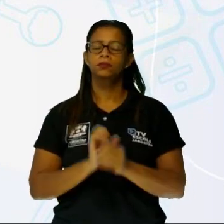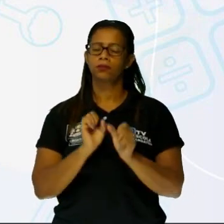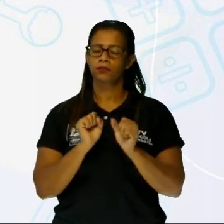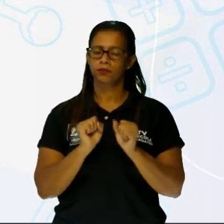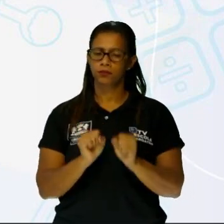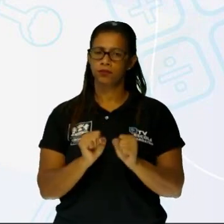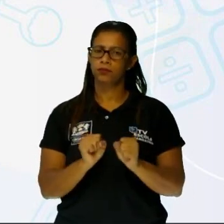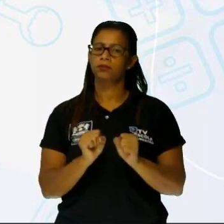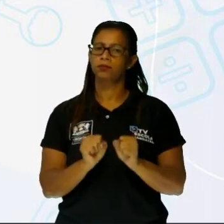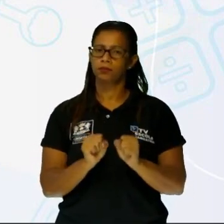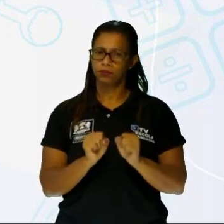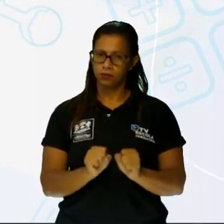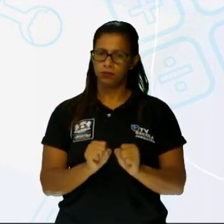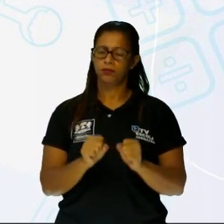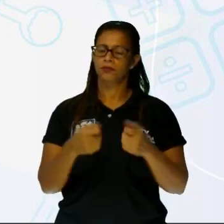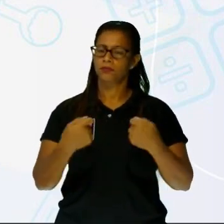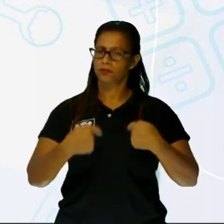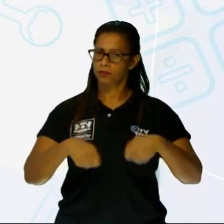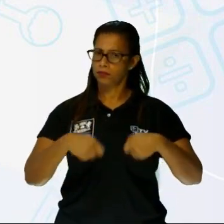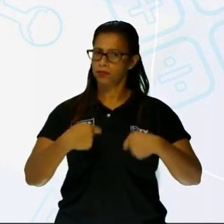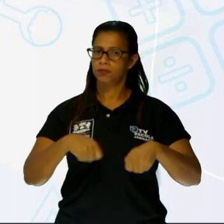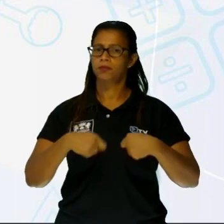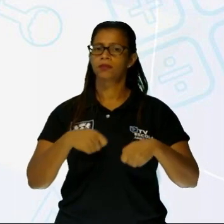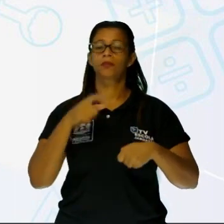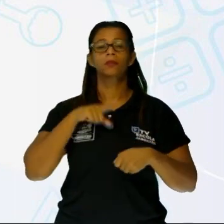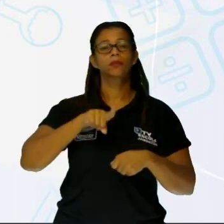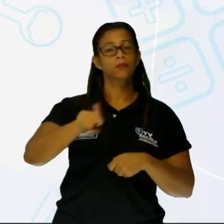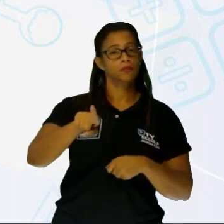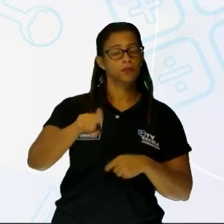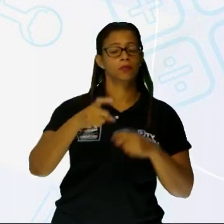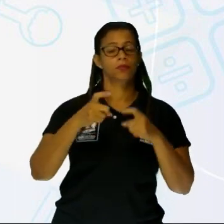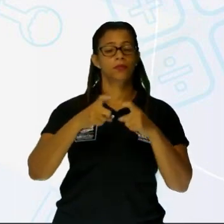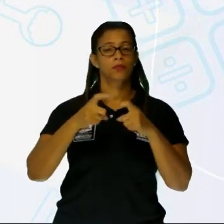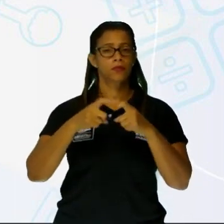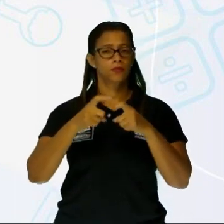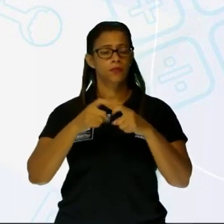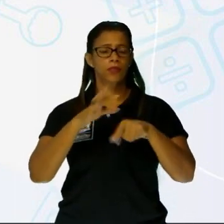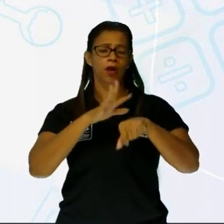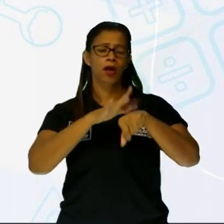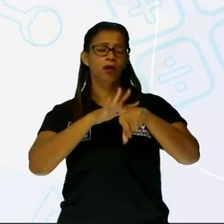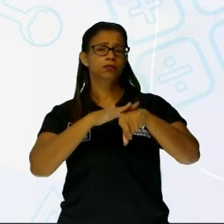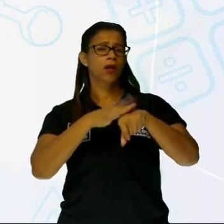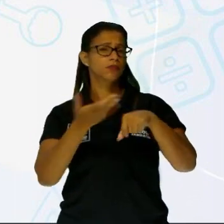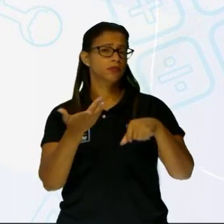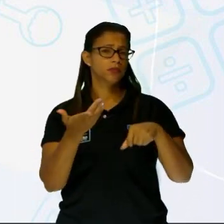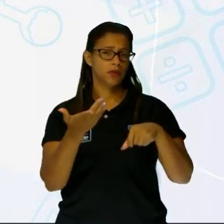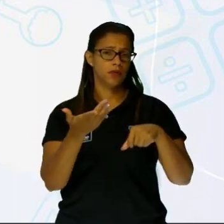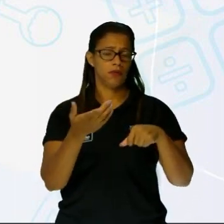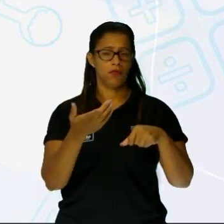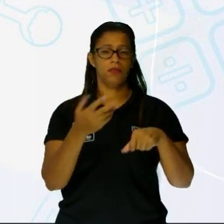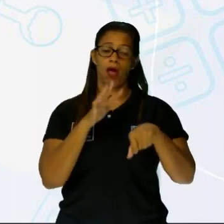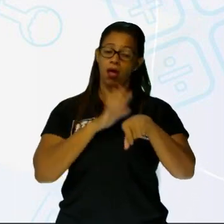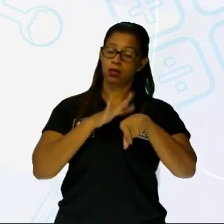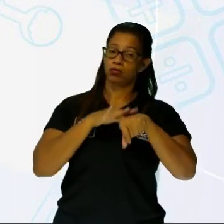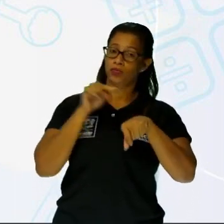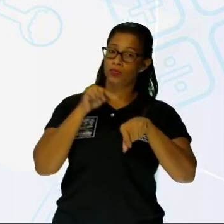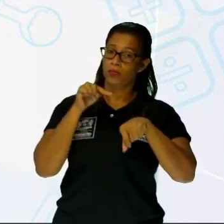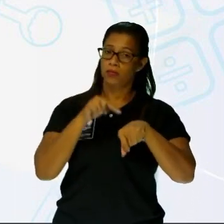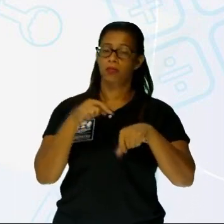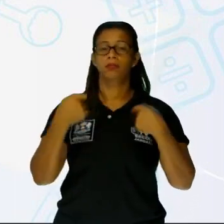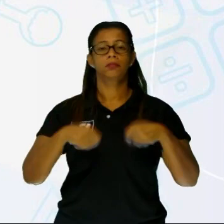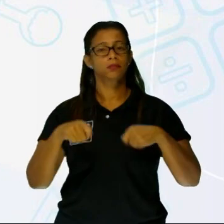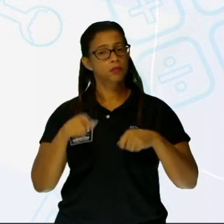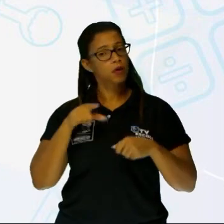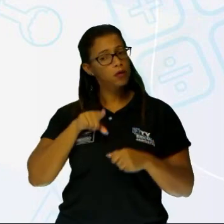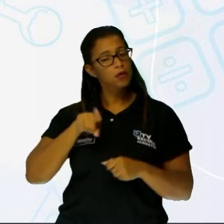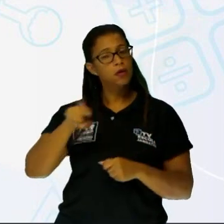um médico, né? Poxa, eles estão gripados, eles estão doentes. Se alguém está doente, então ela precisa ver um médico, independente